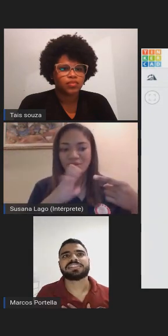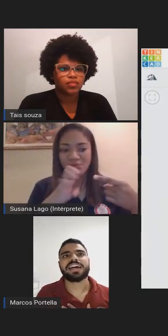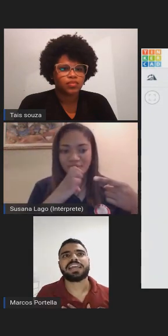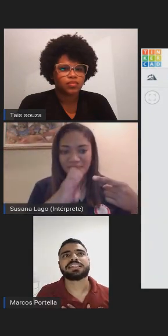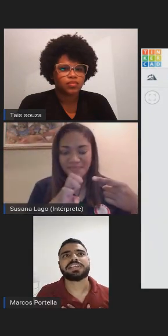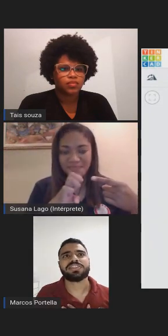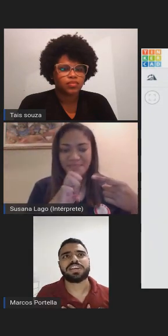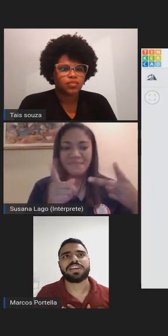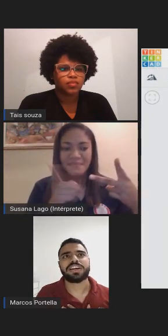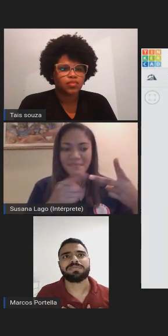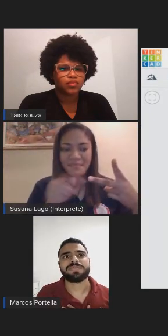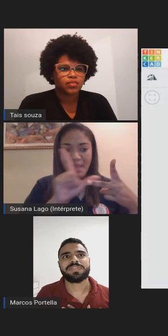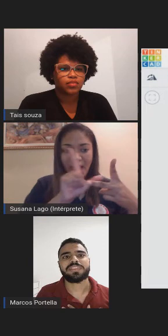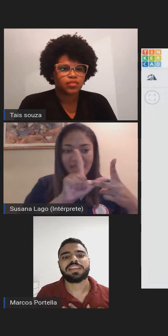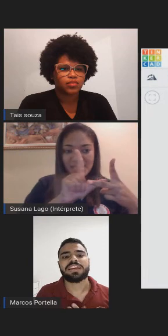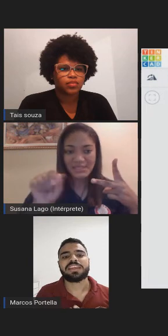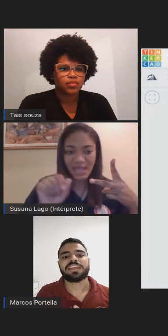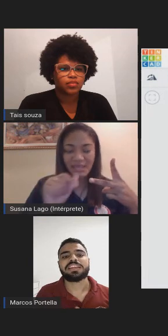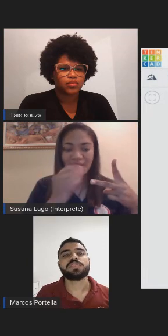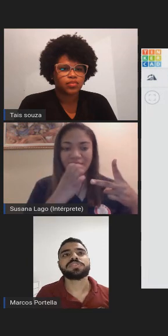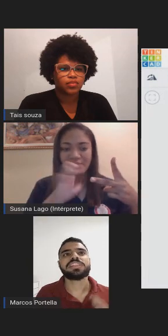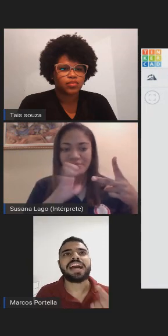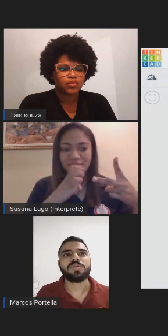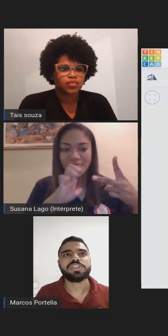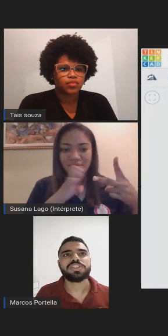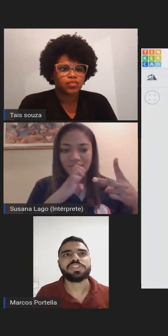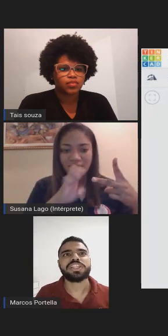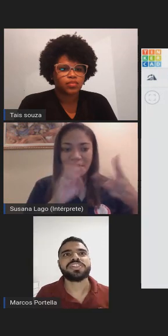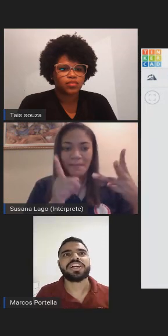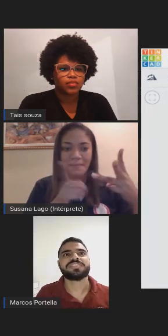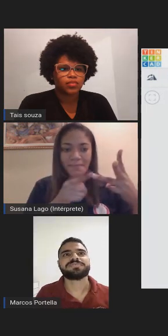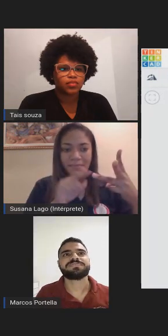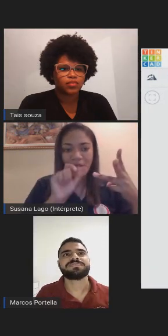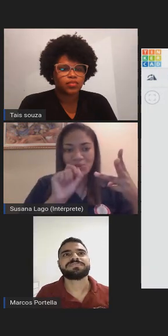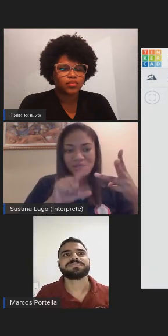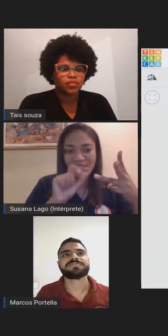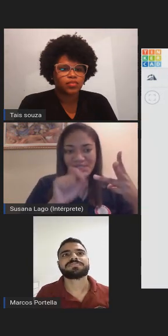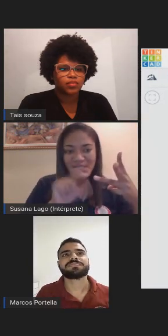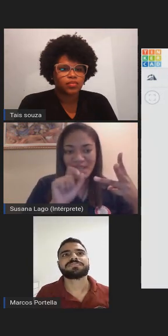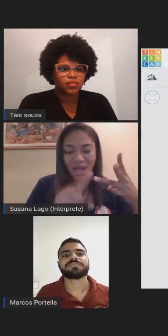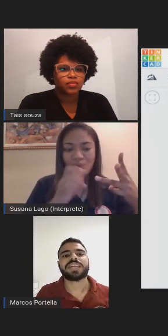a saída da energia e o sinal de energia.